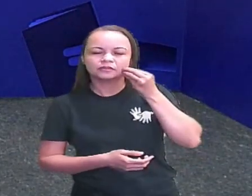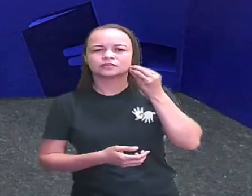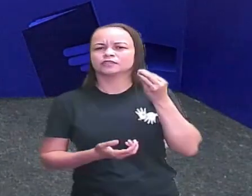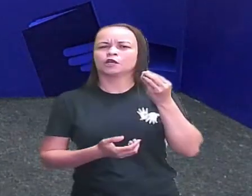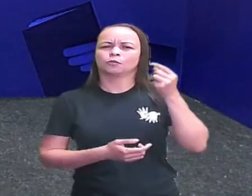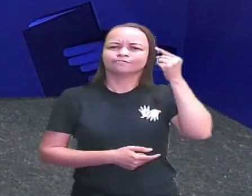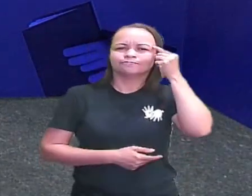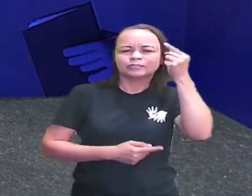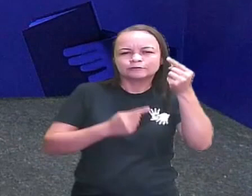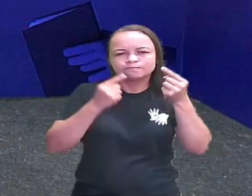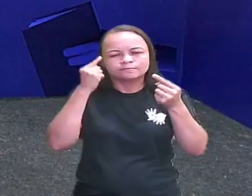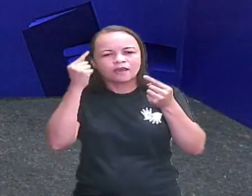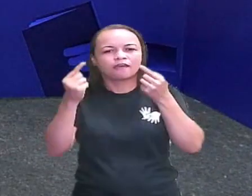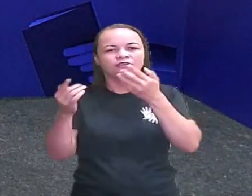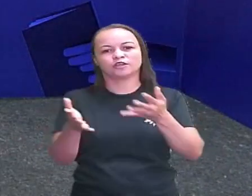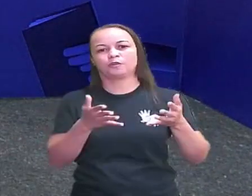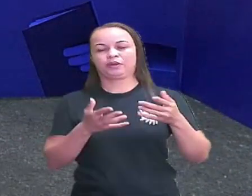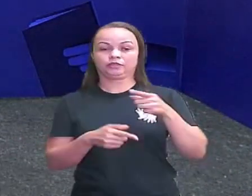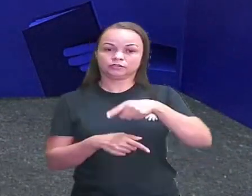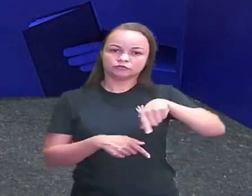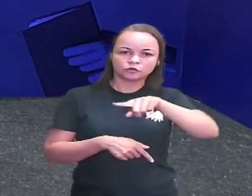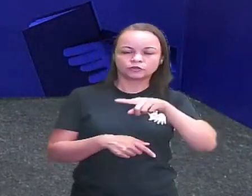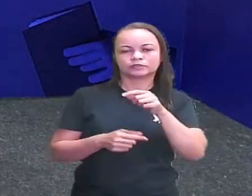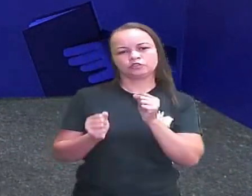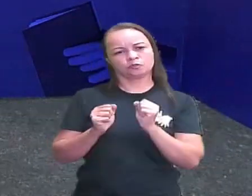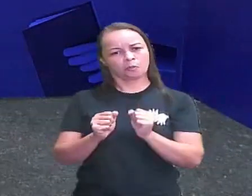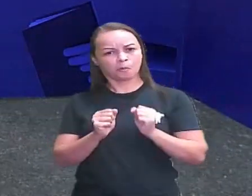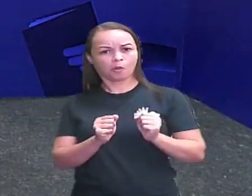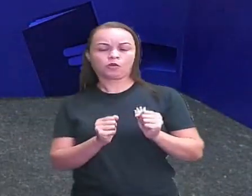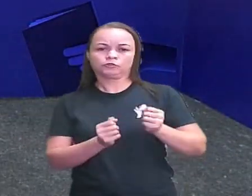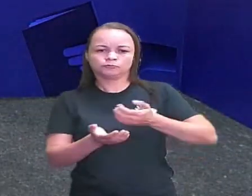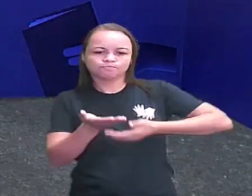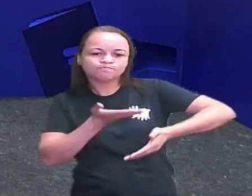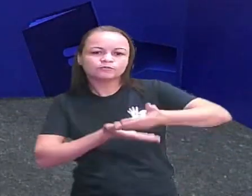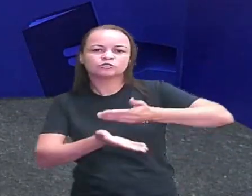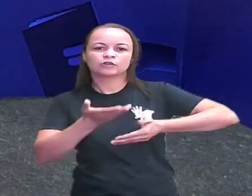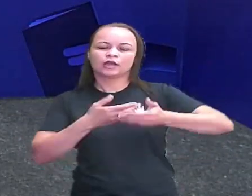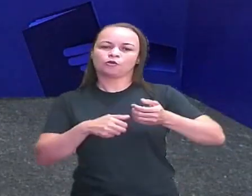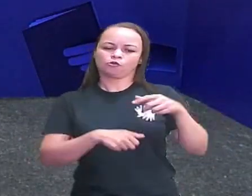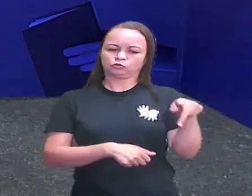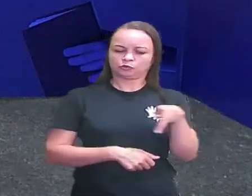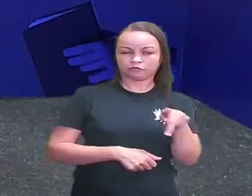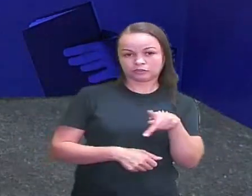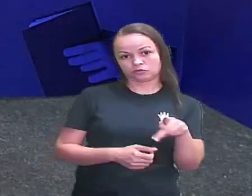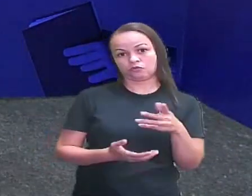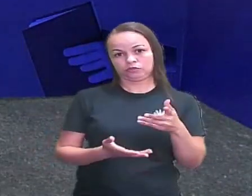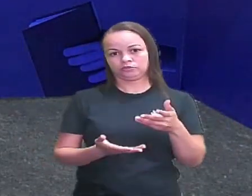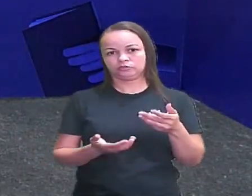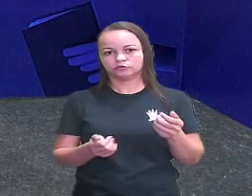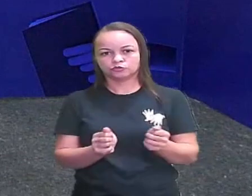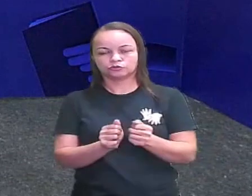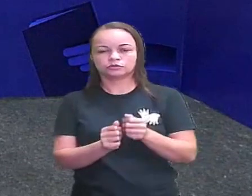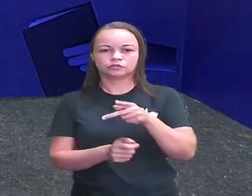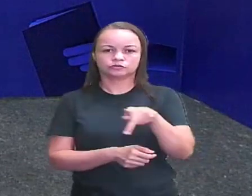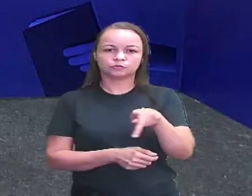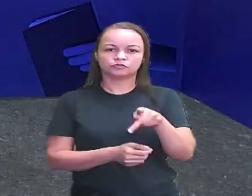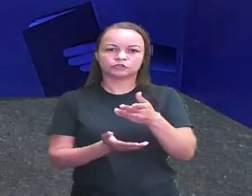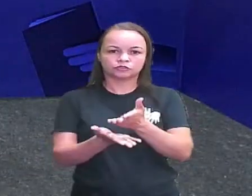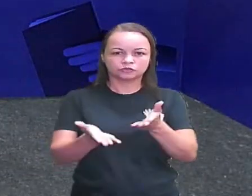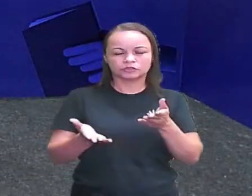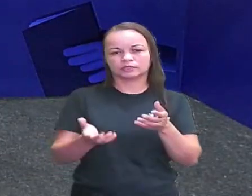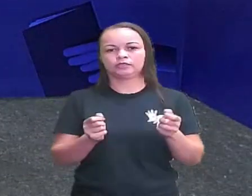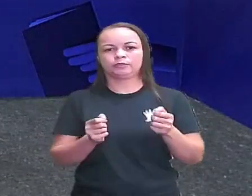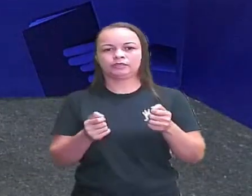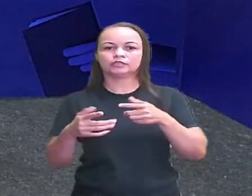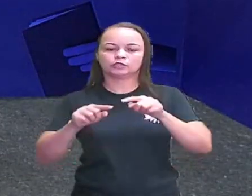algumas ideias aqui com vocês, para que vocês possam trocar figurinha com os professores, as professoras de vocês, a partir do espaço